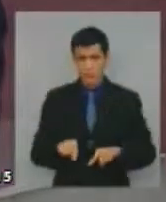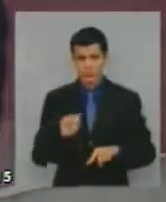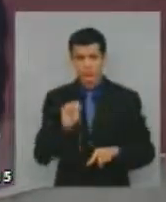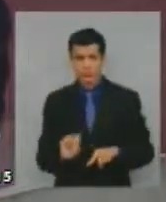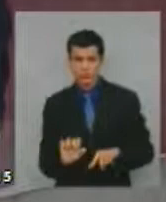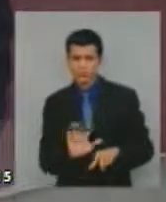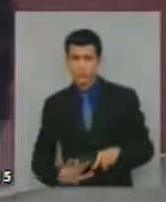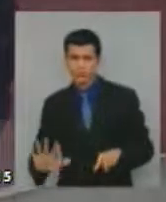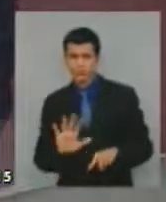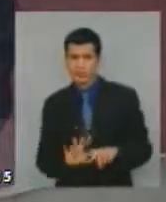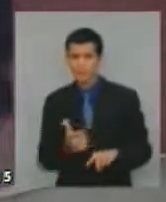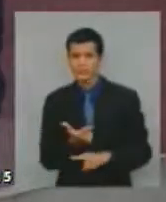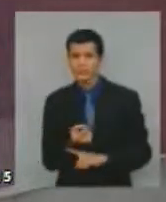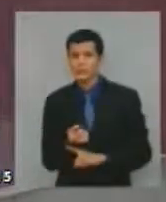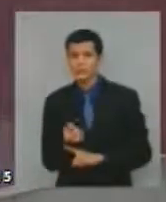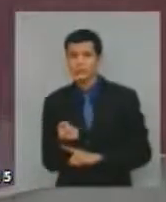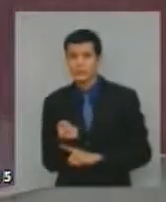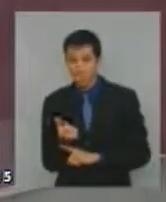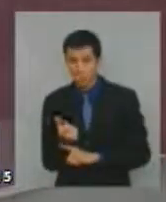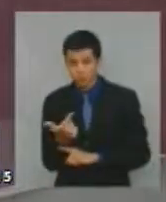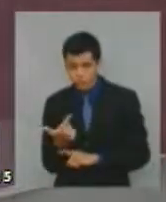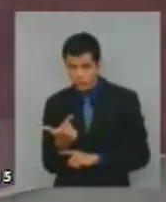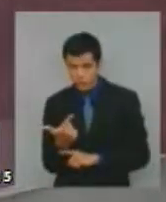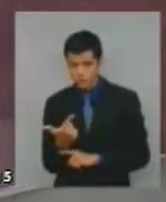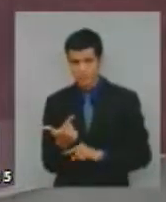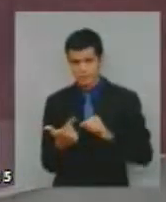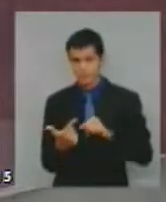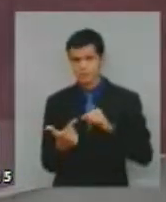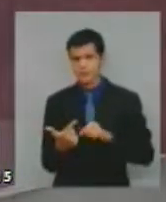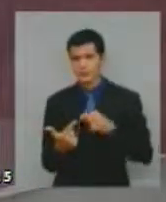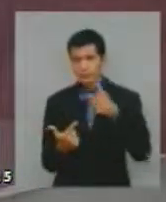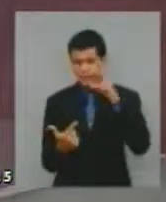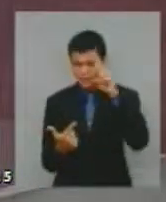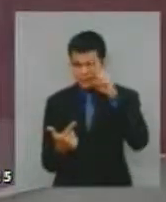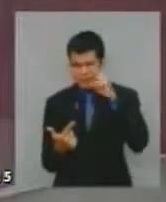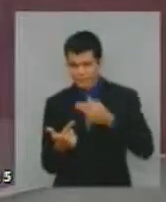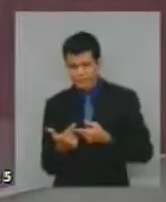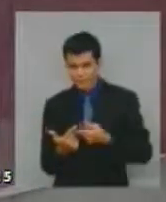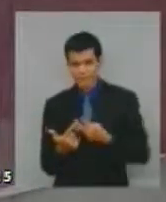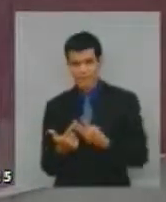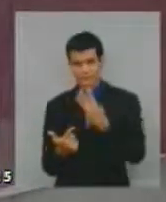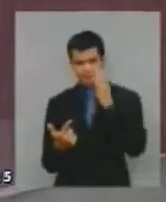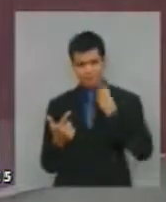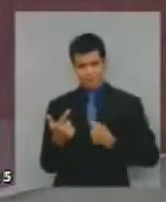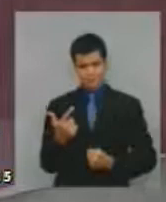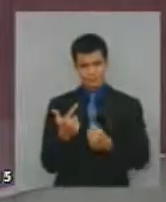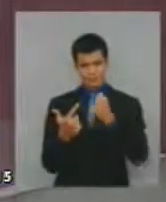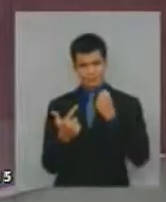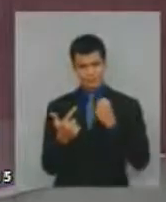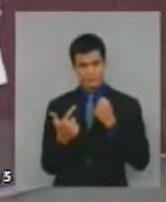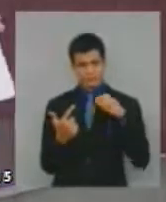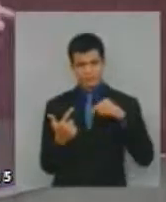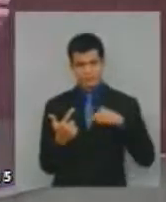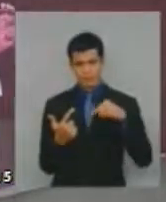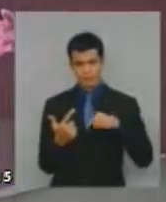por que 2012? Exatamente relativo aos 3 anos passados, deputada. Na região Sudeste, era